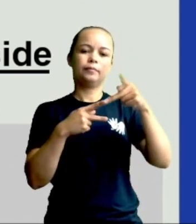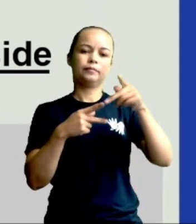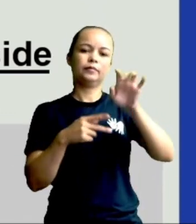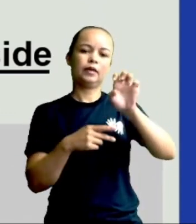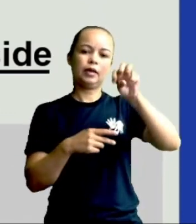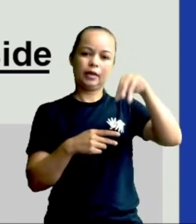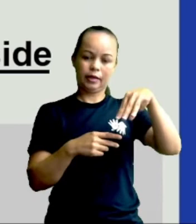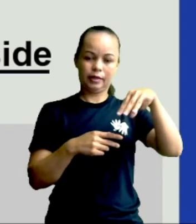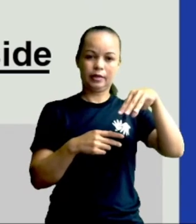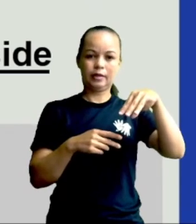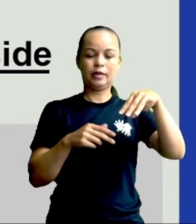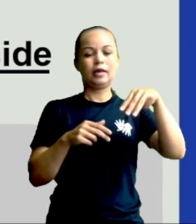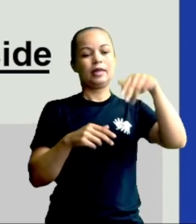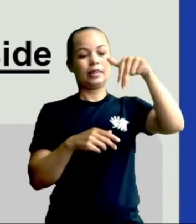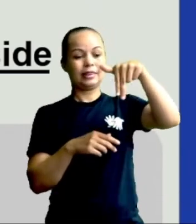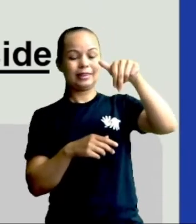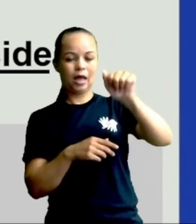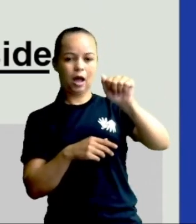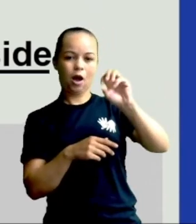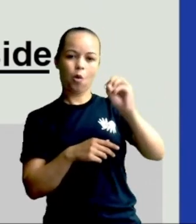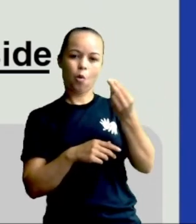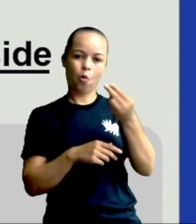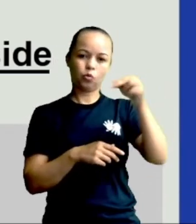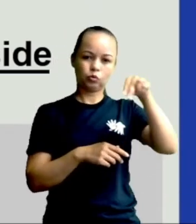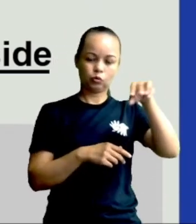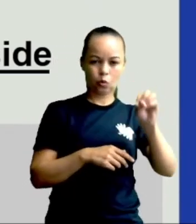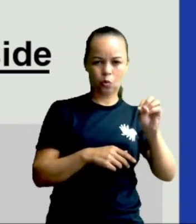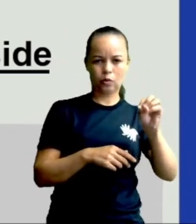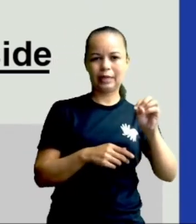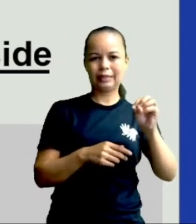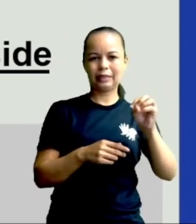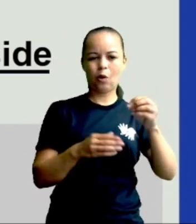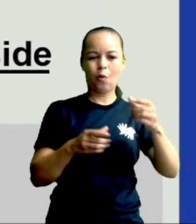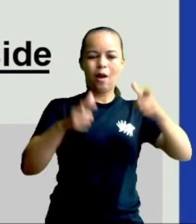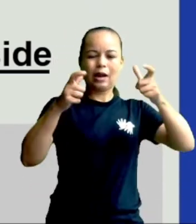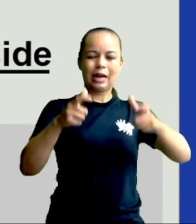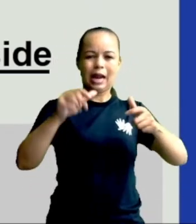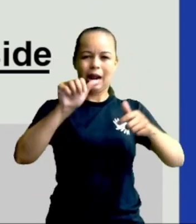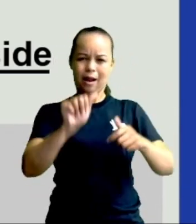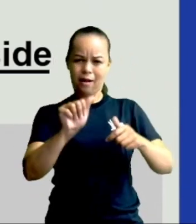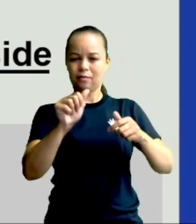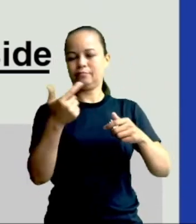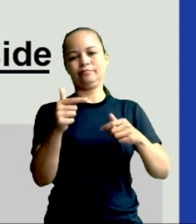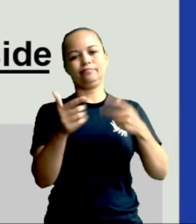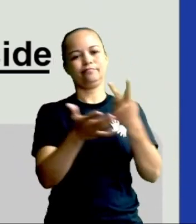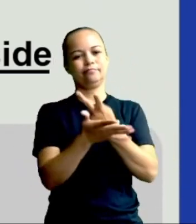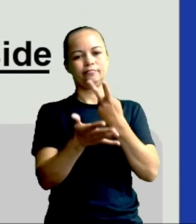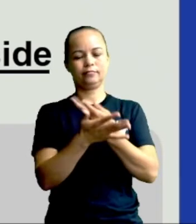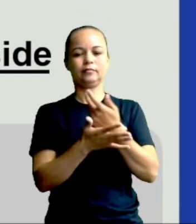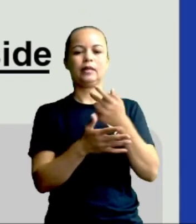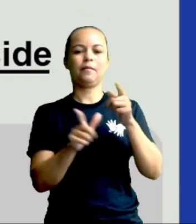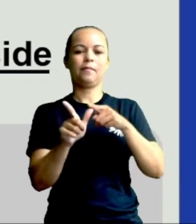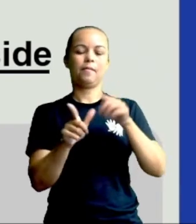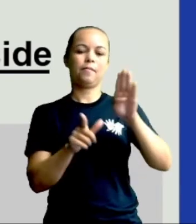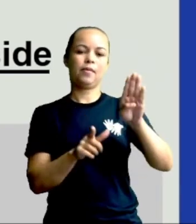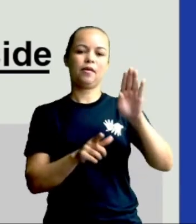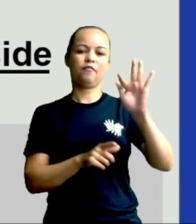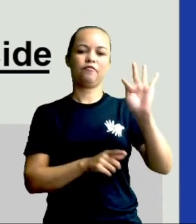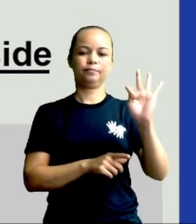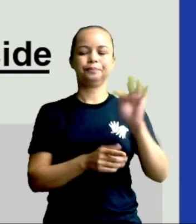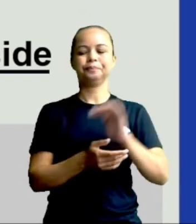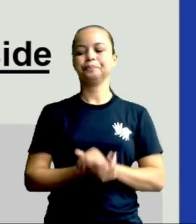em na ONU Então essa reside a está errado então a letra B é falsa